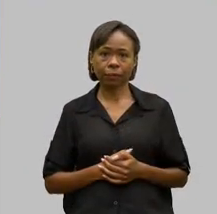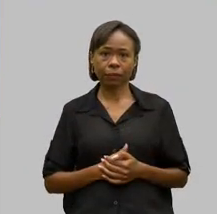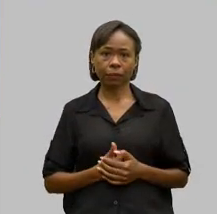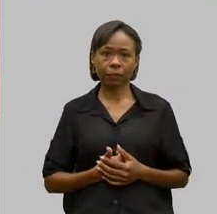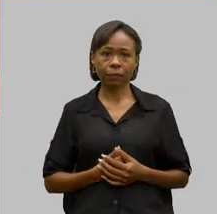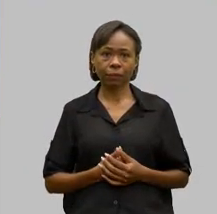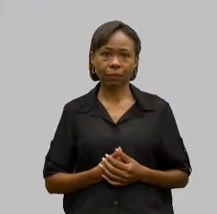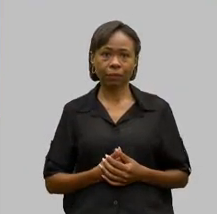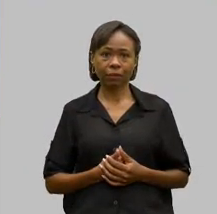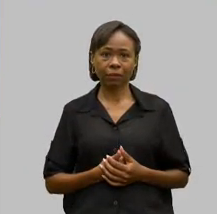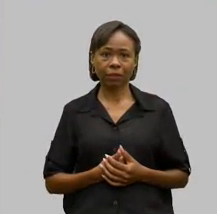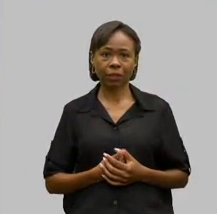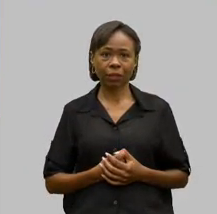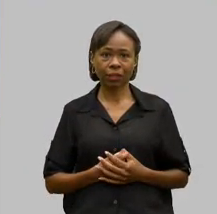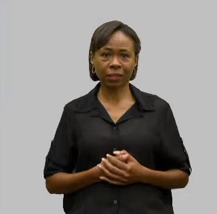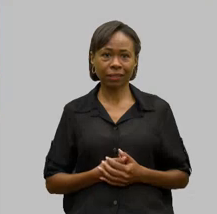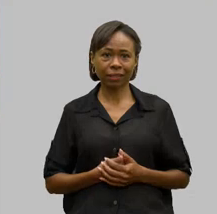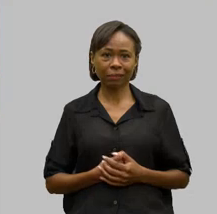Para finalizar,